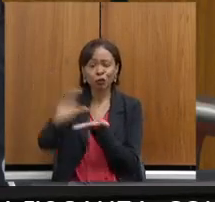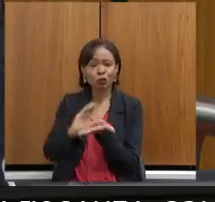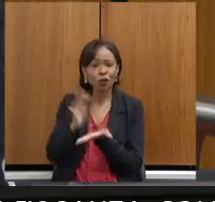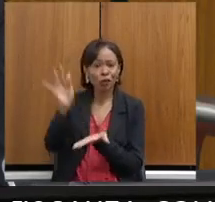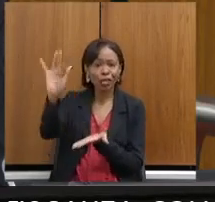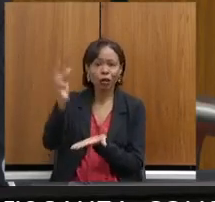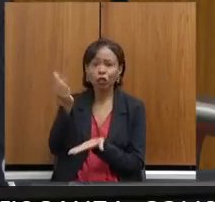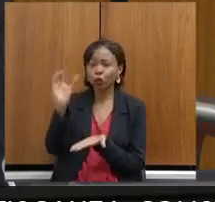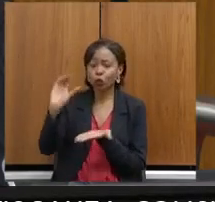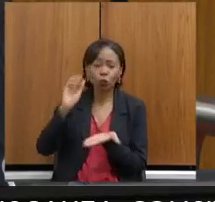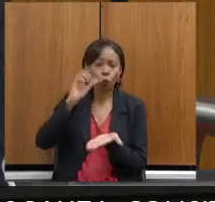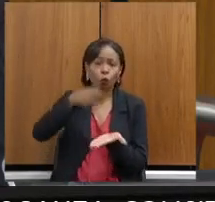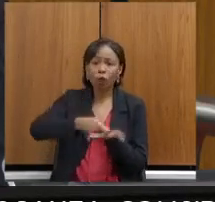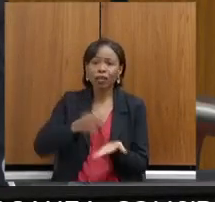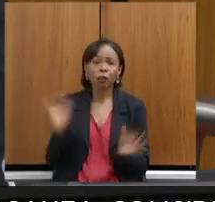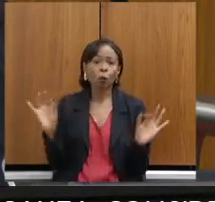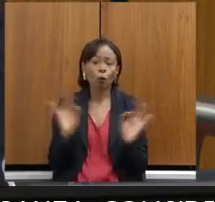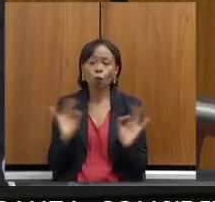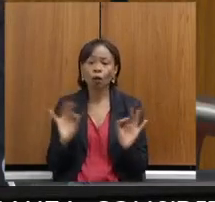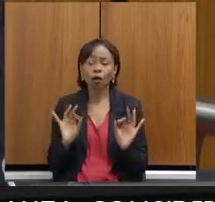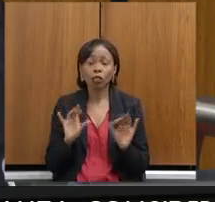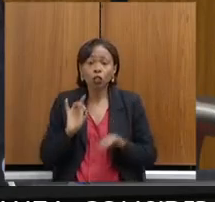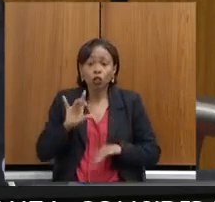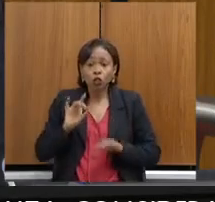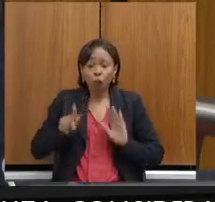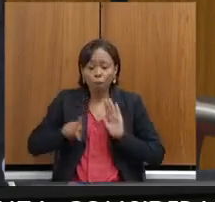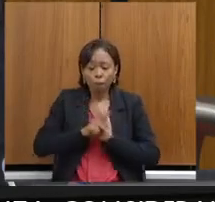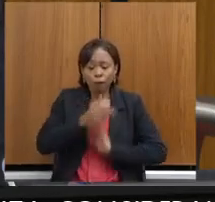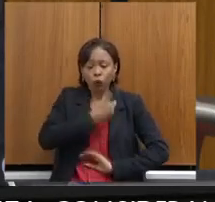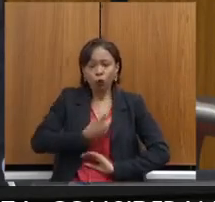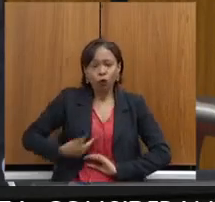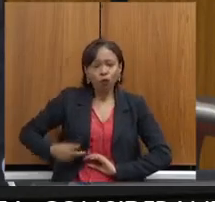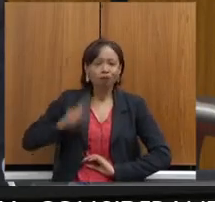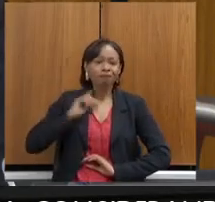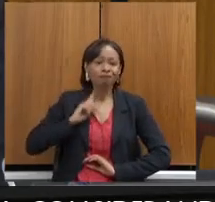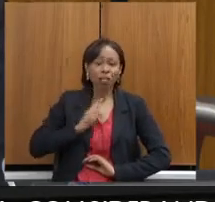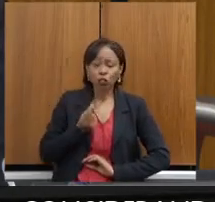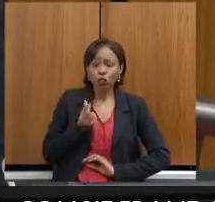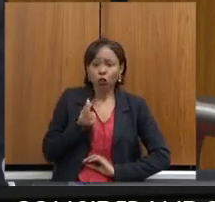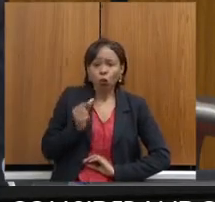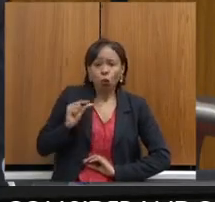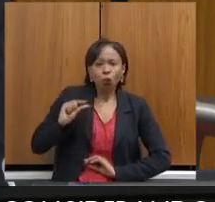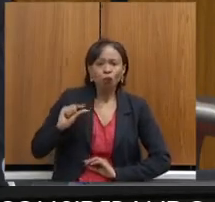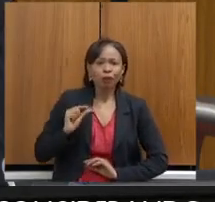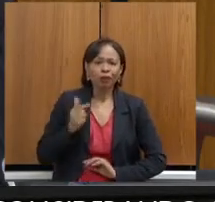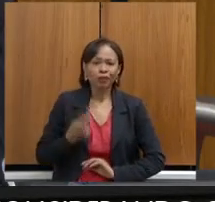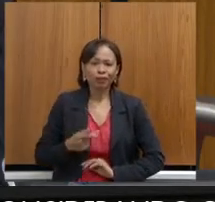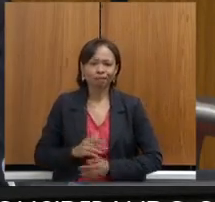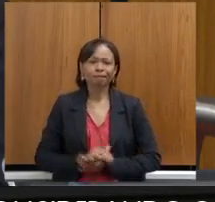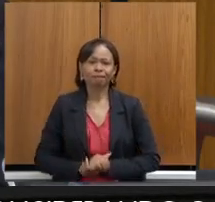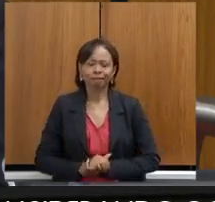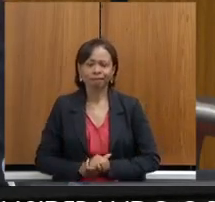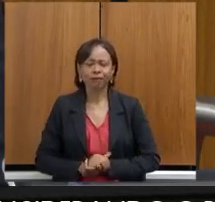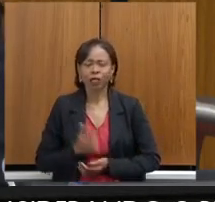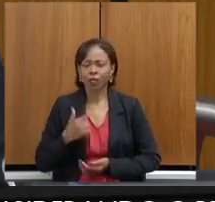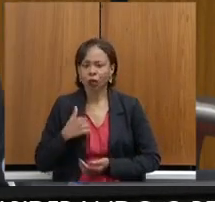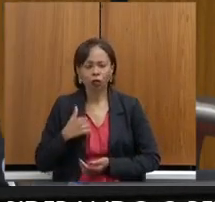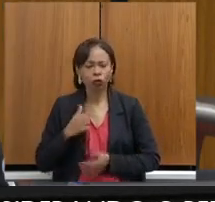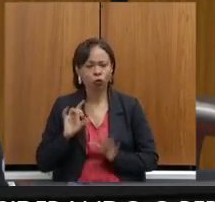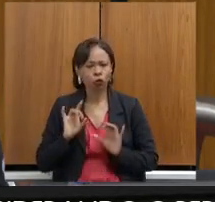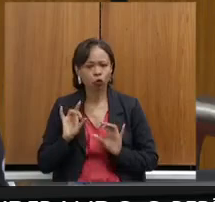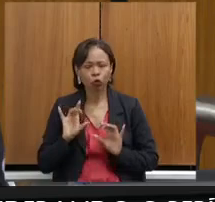com o minguado dinheiro do Estado de Minas Gerais Então eu queria era só fazer